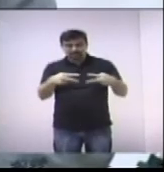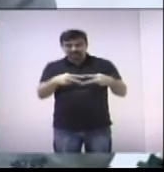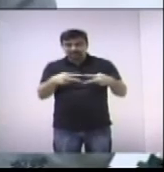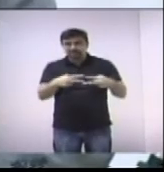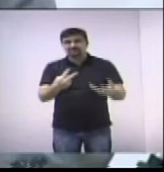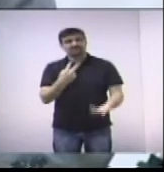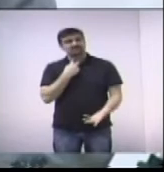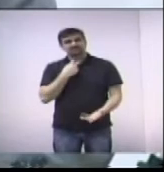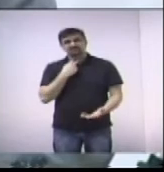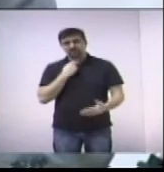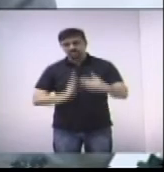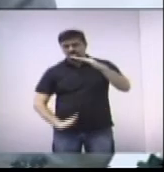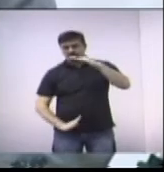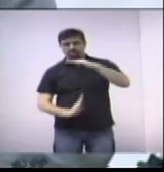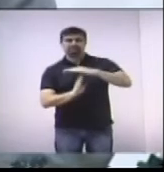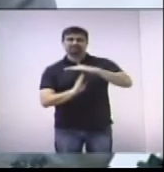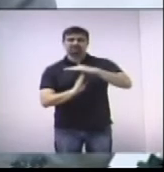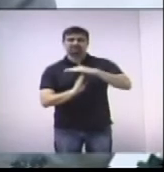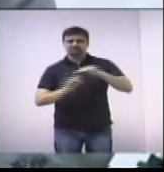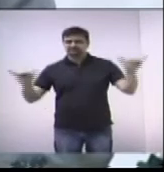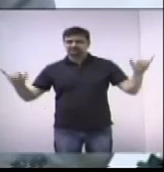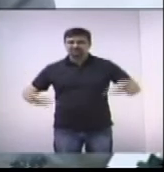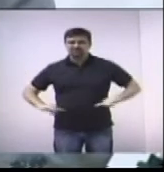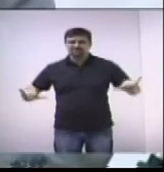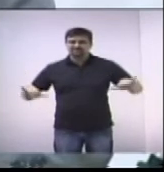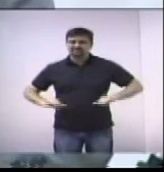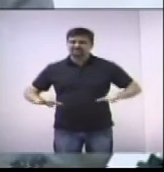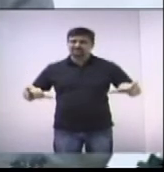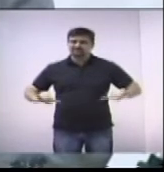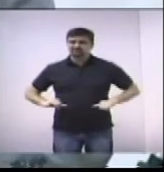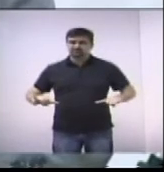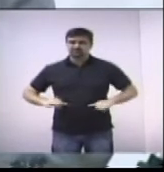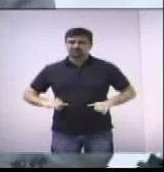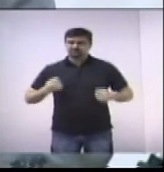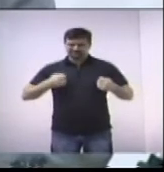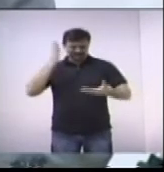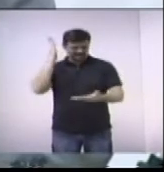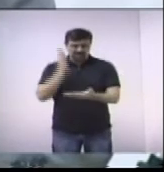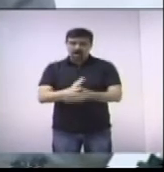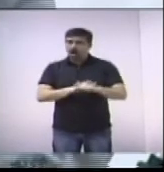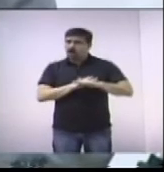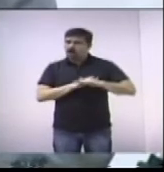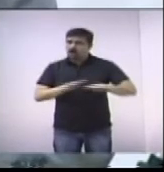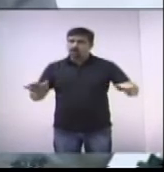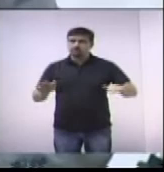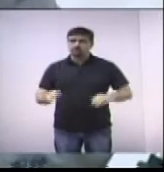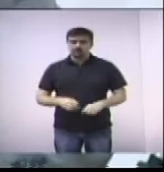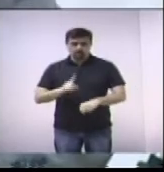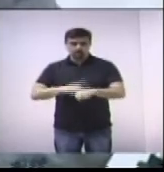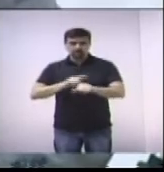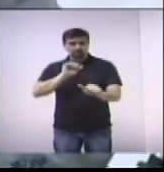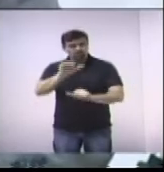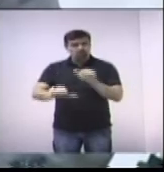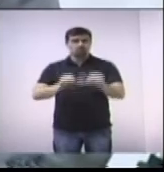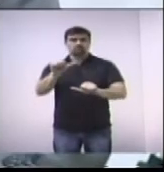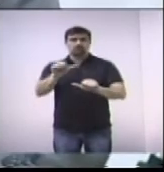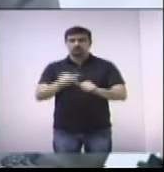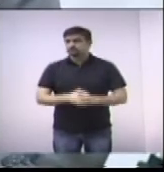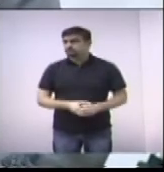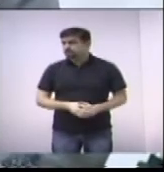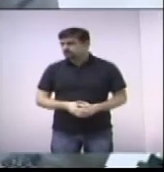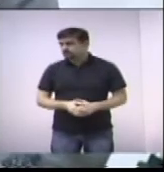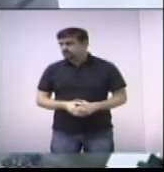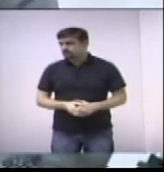merece mais continuar sofrendo como vem sofrendo nos últimos tempos. Assim